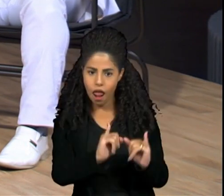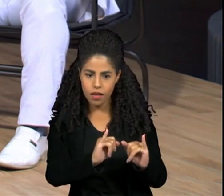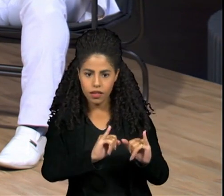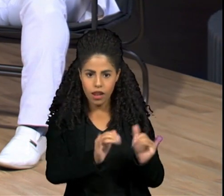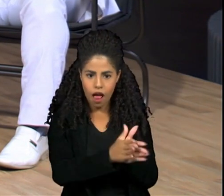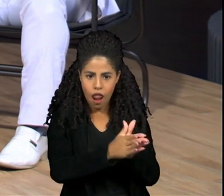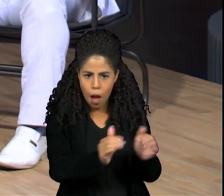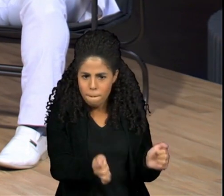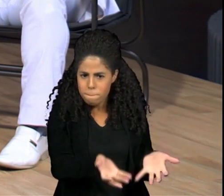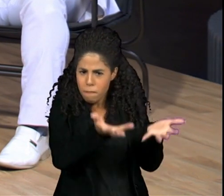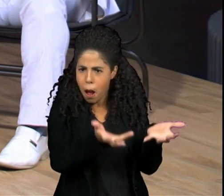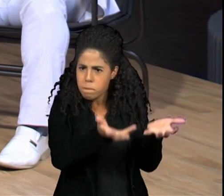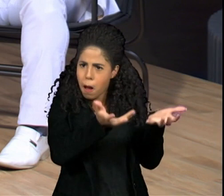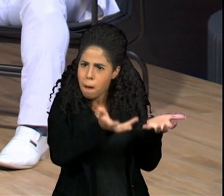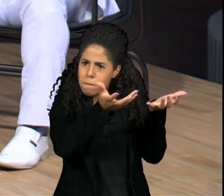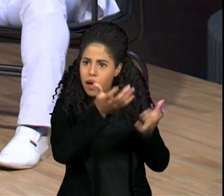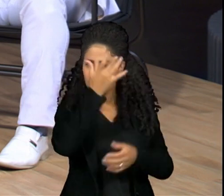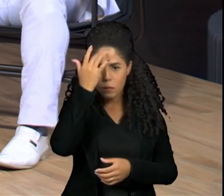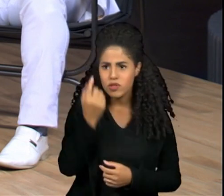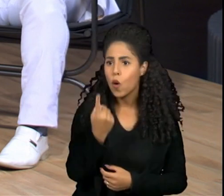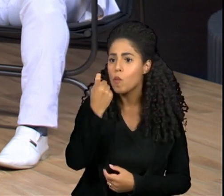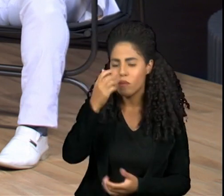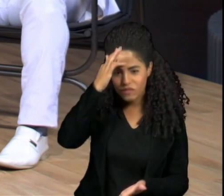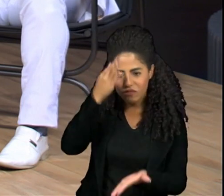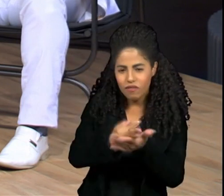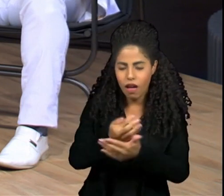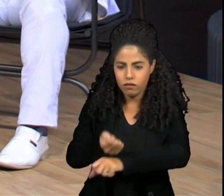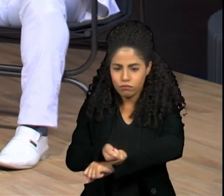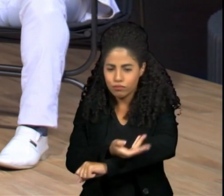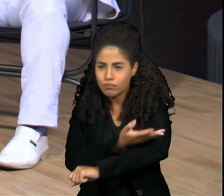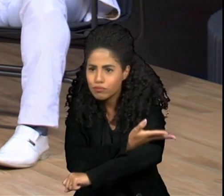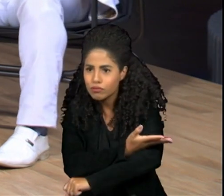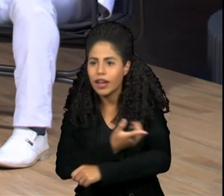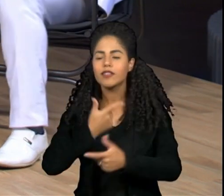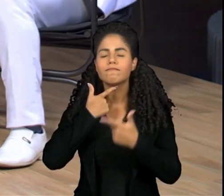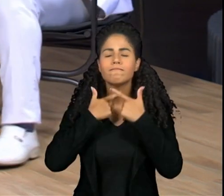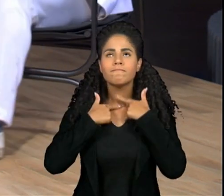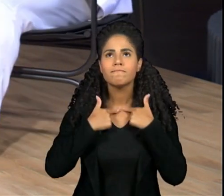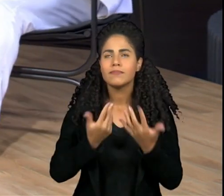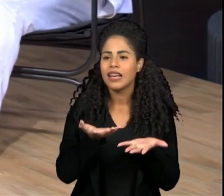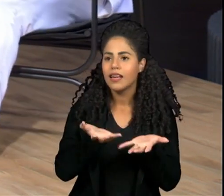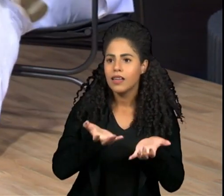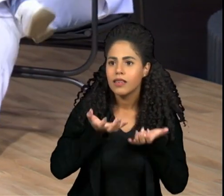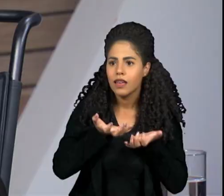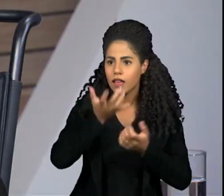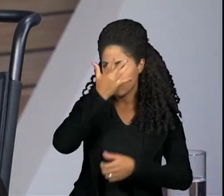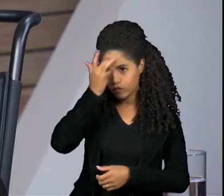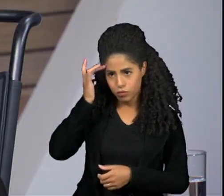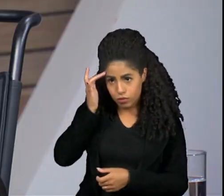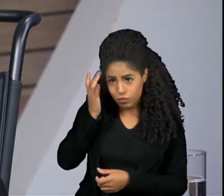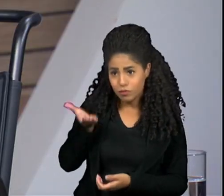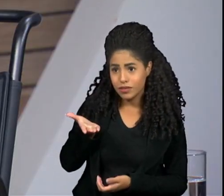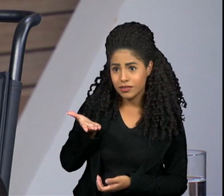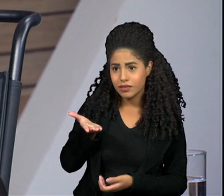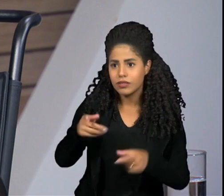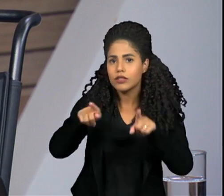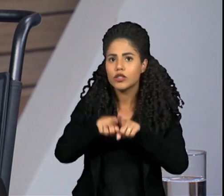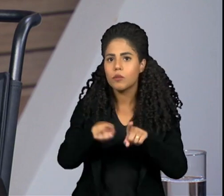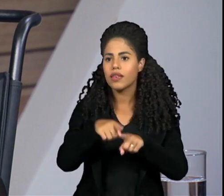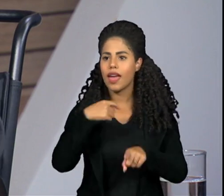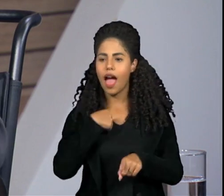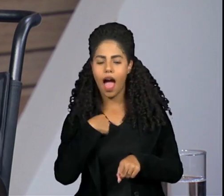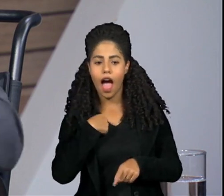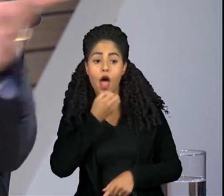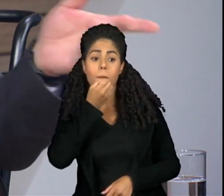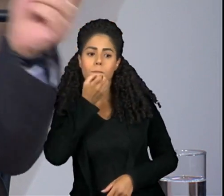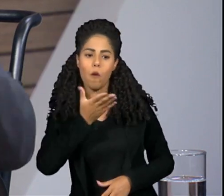pessoas instrumentalizarem a fé, as emoções, os anseios, medos, ansiedades das pessoas, de um modo que elas se beneficiam